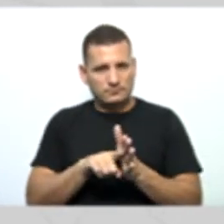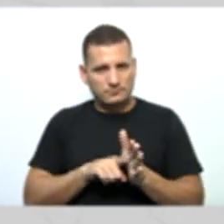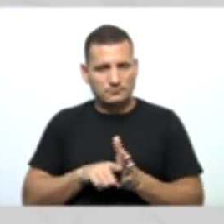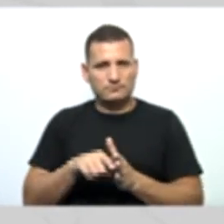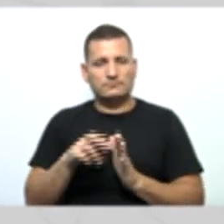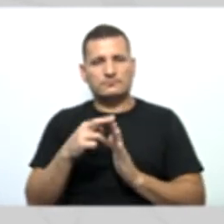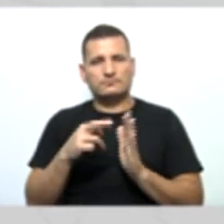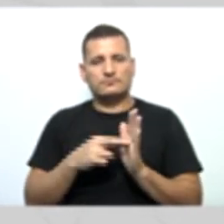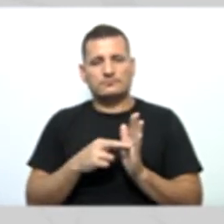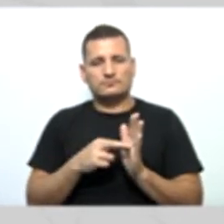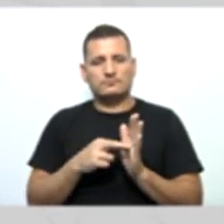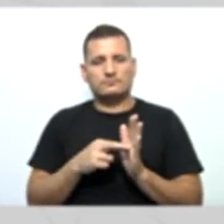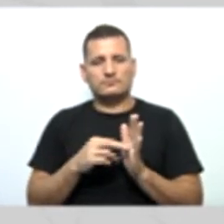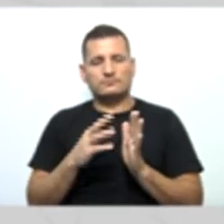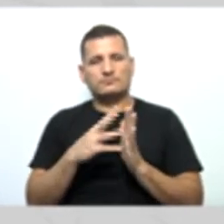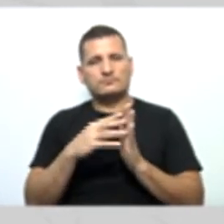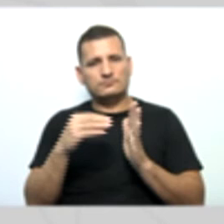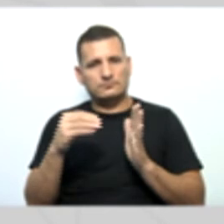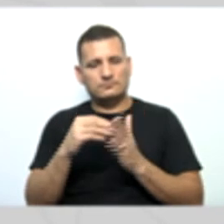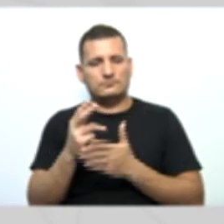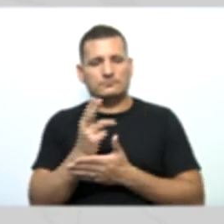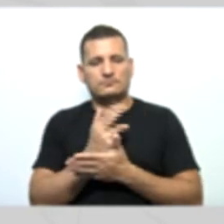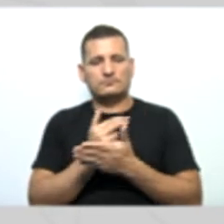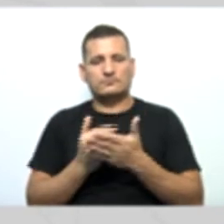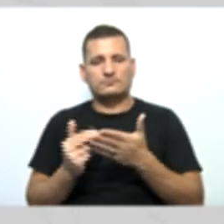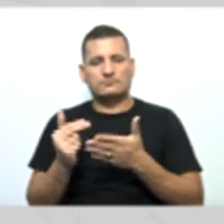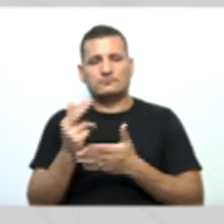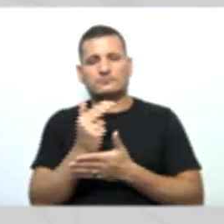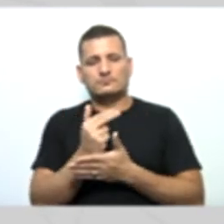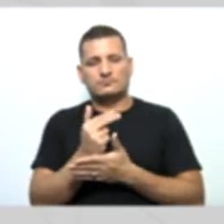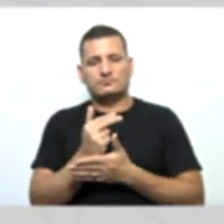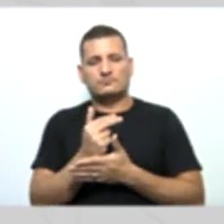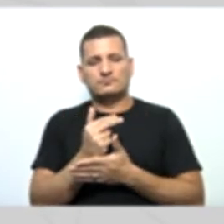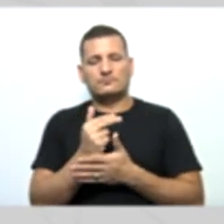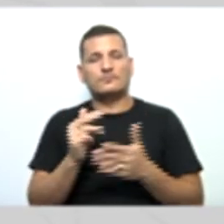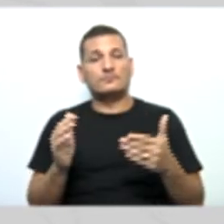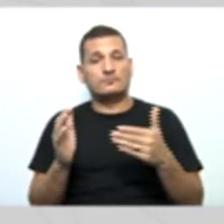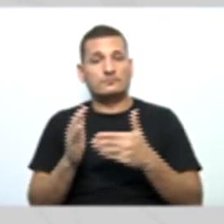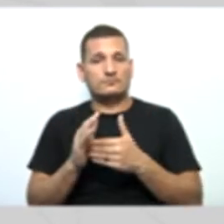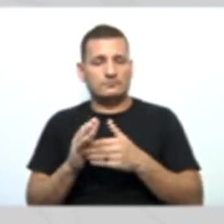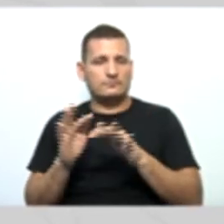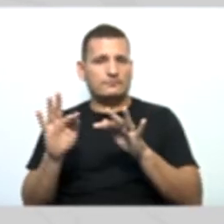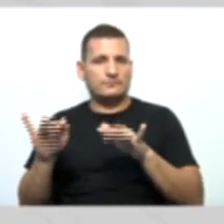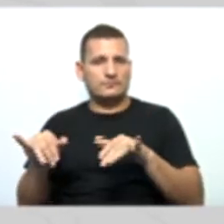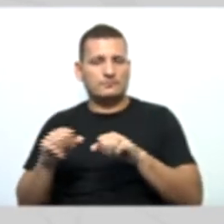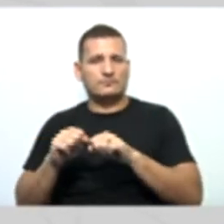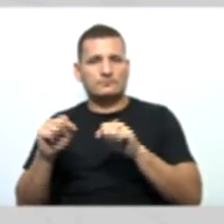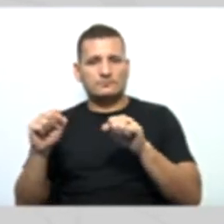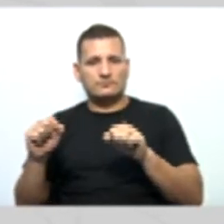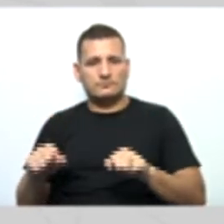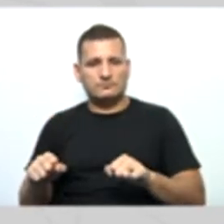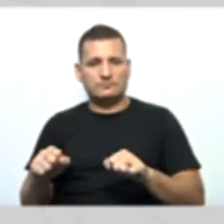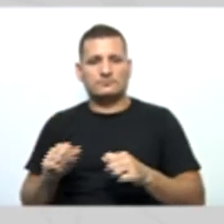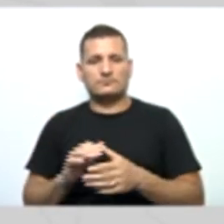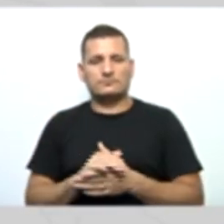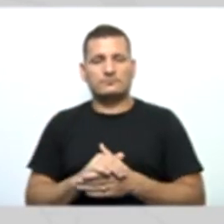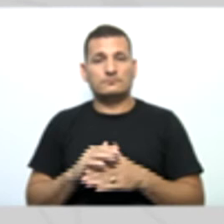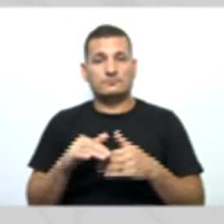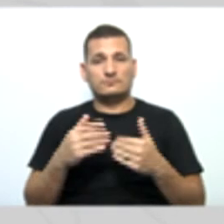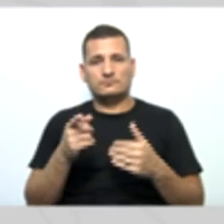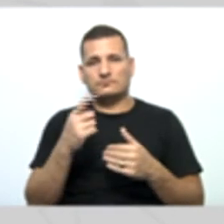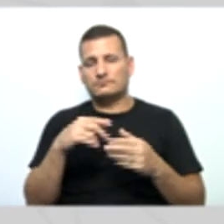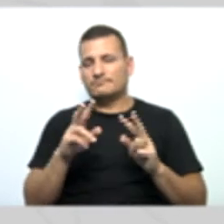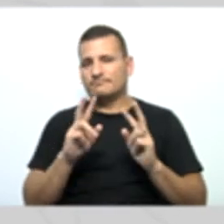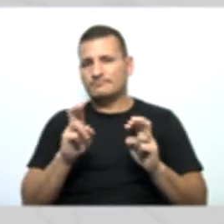requisitos, modelos de diagrama que serão utilizados até o término do sistema. Então, assim, ó, vocês vão perceber na